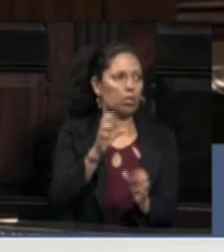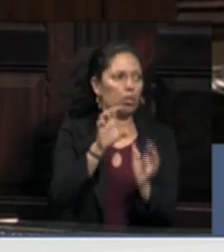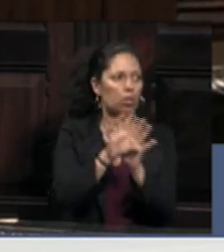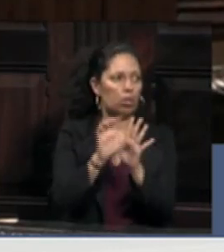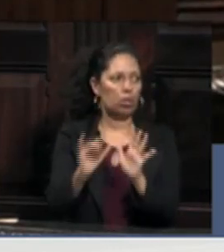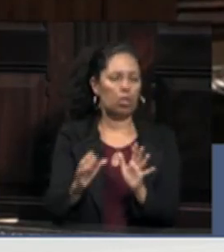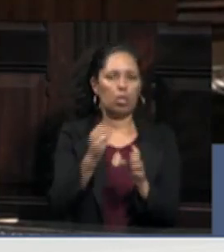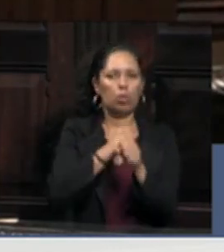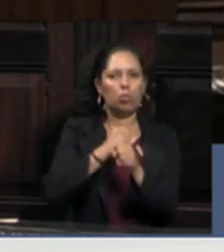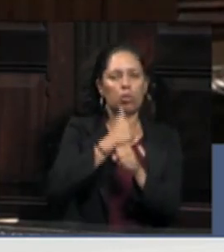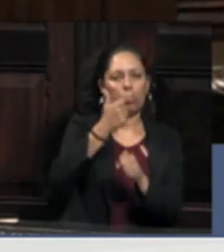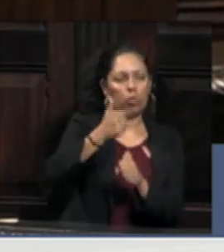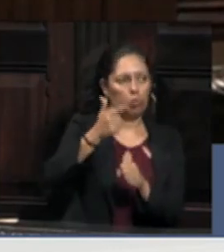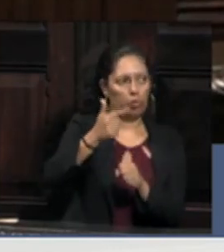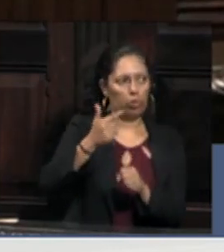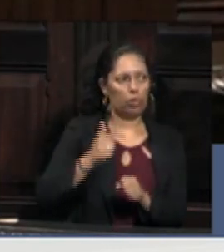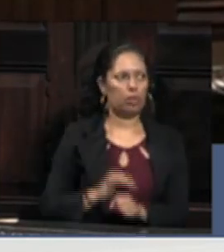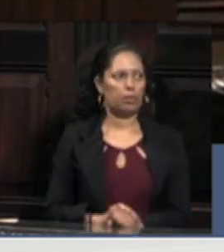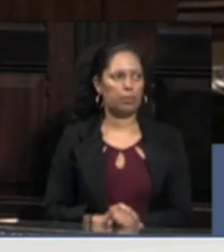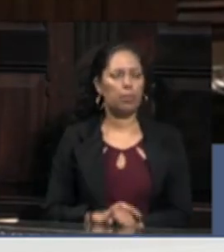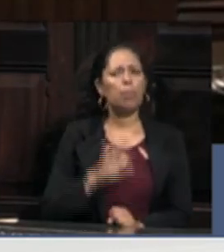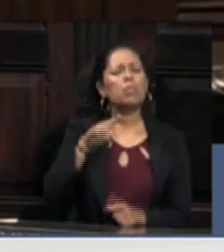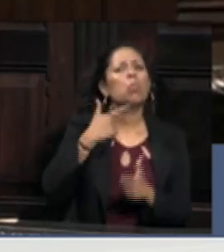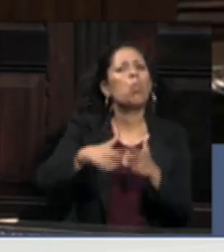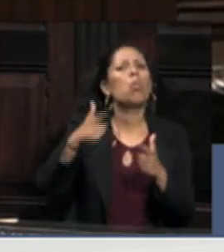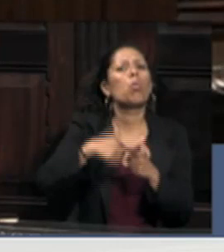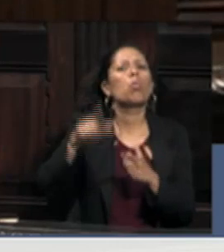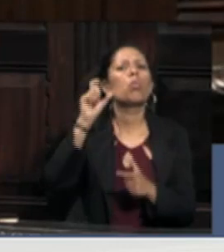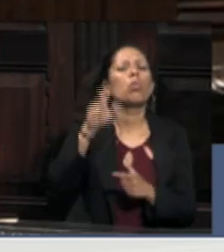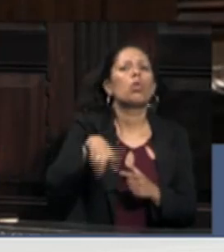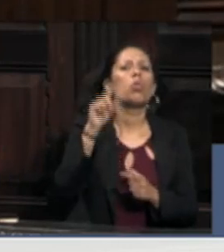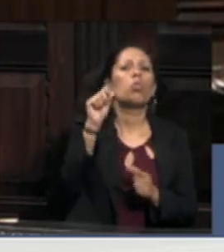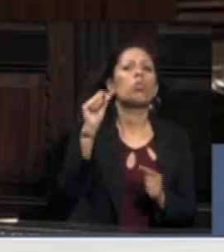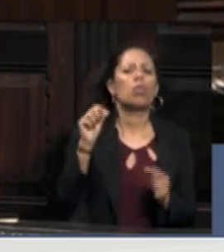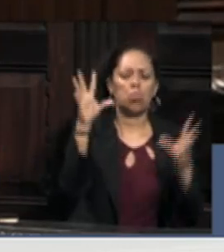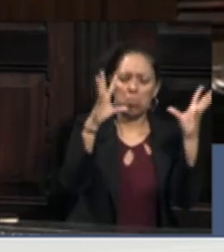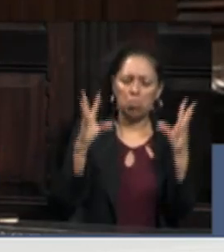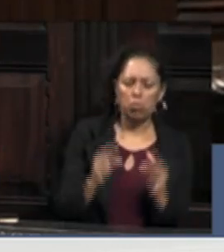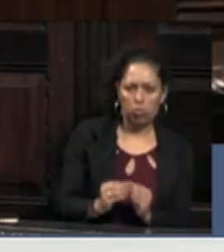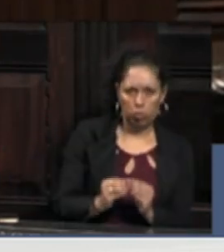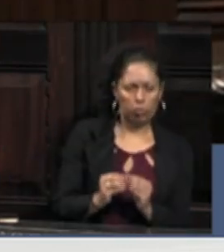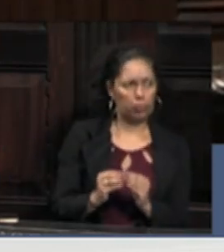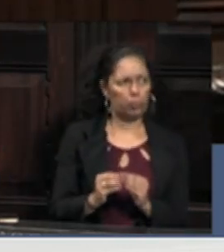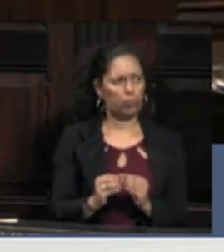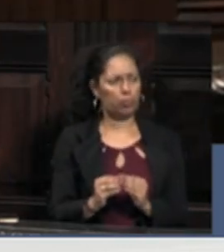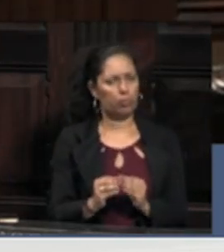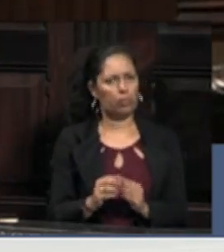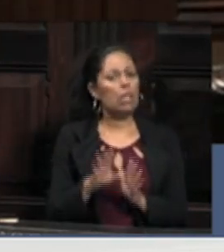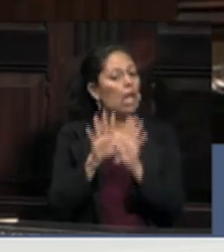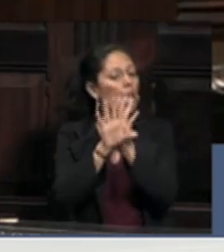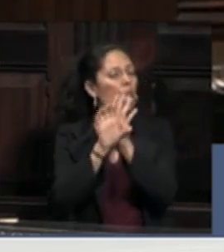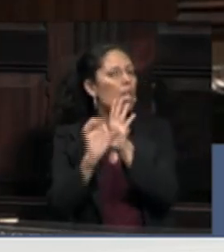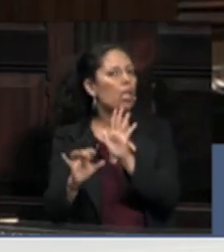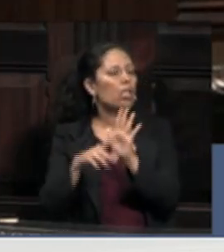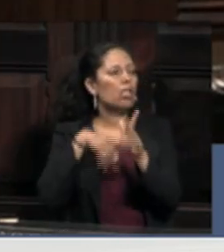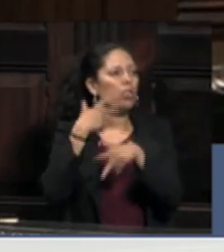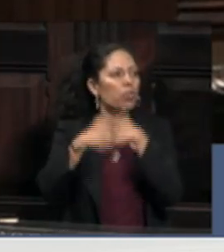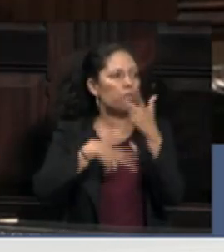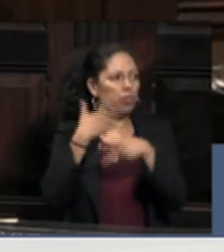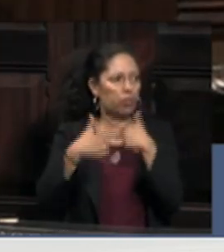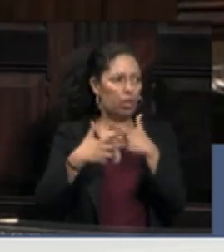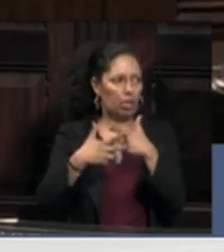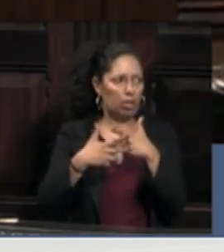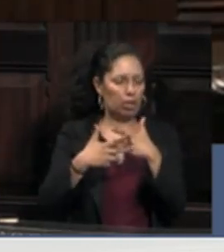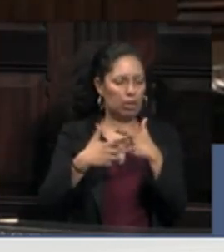6328 de 2012. Qual é o problema, porém, que subsiste? Embora esta lei faça referência